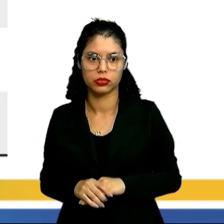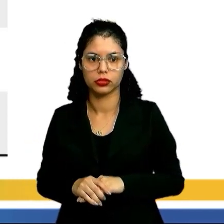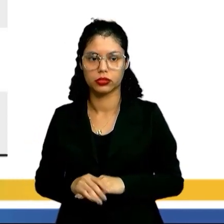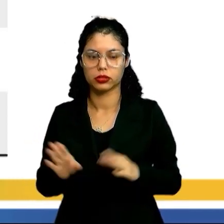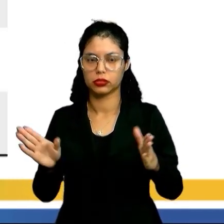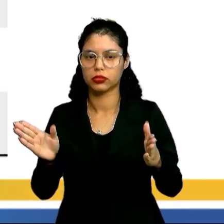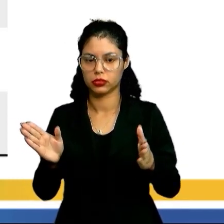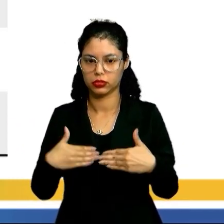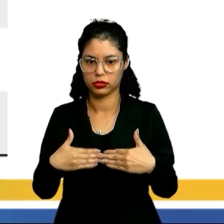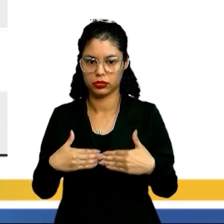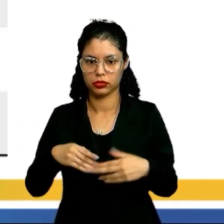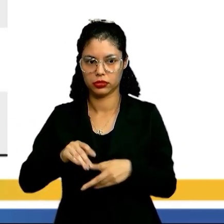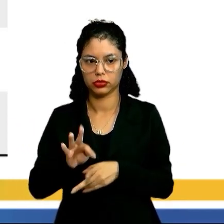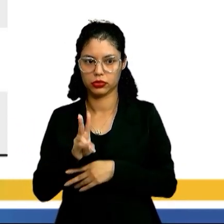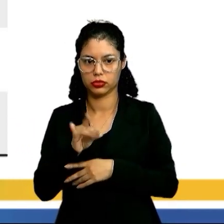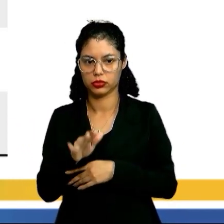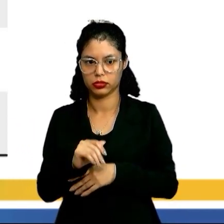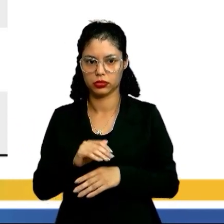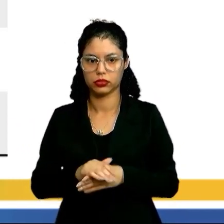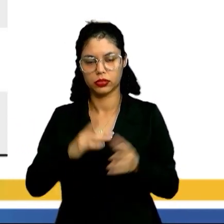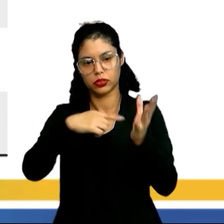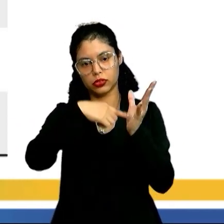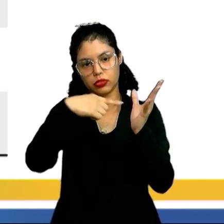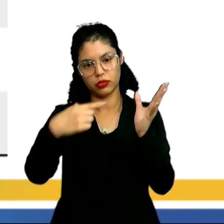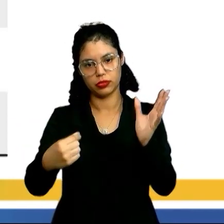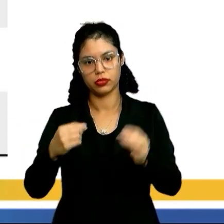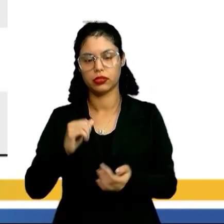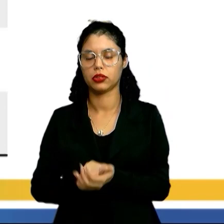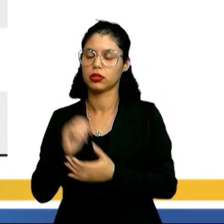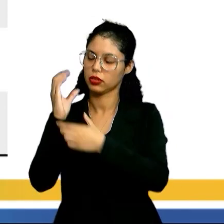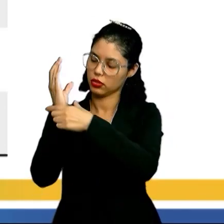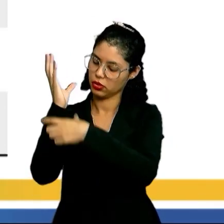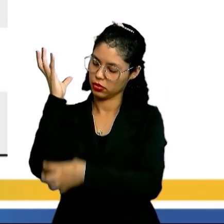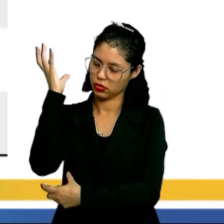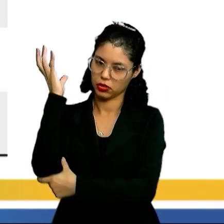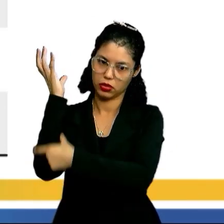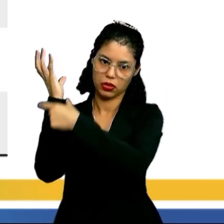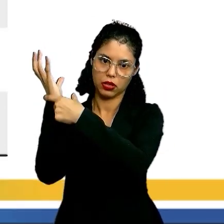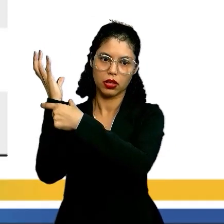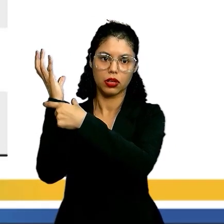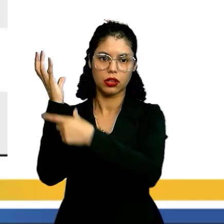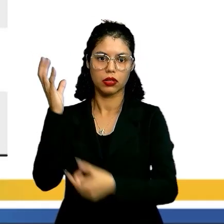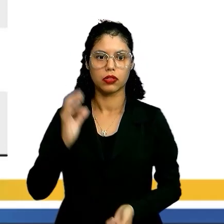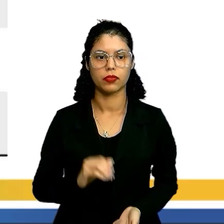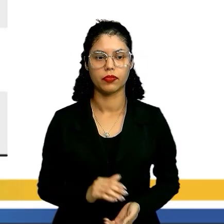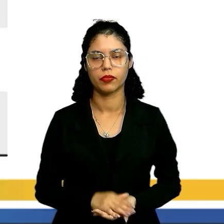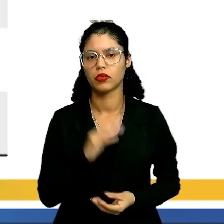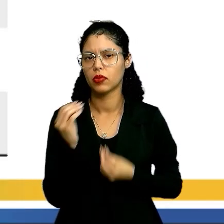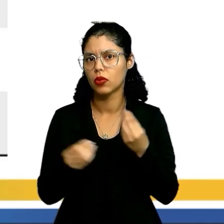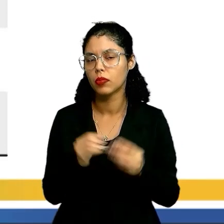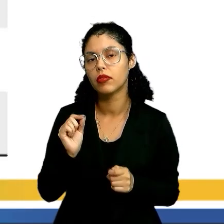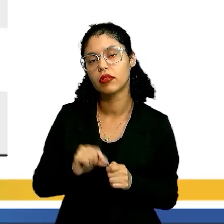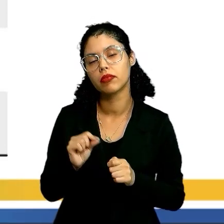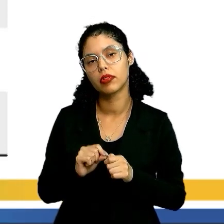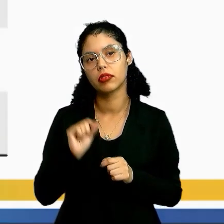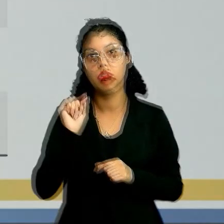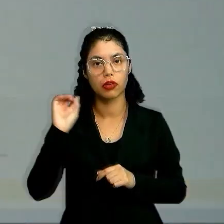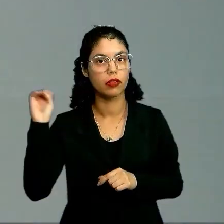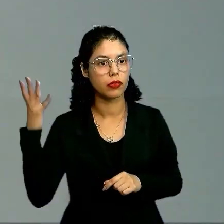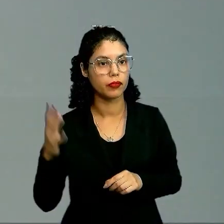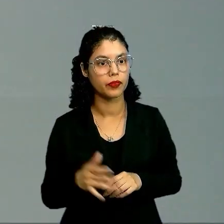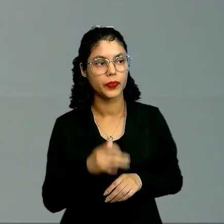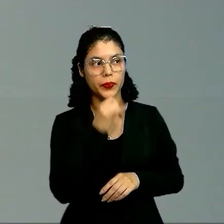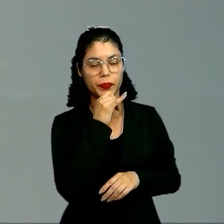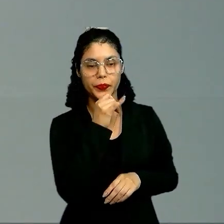sementes, fechamento dos estômatos. A gente já estudou aí sobre os estômatos, certo? Mas como é que ele vai fazer essa situação?